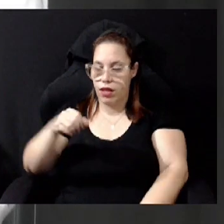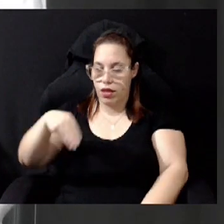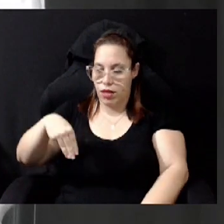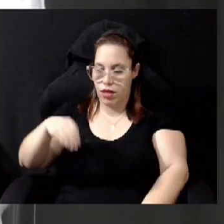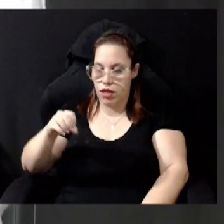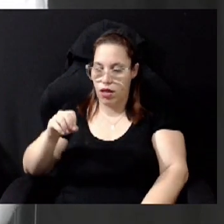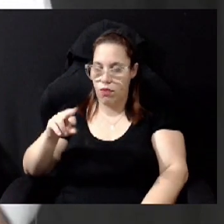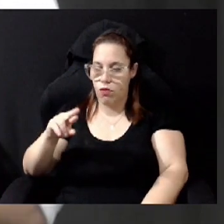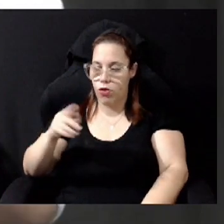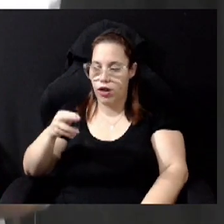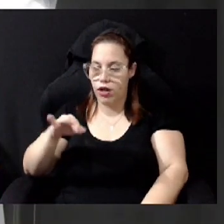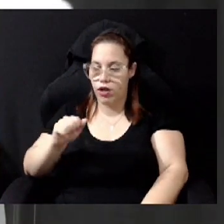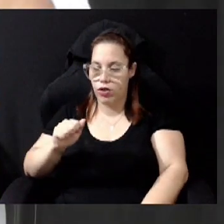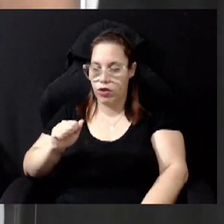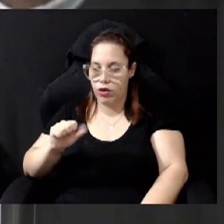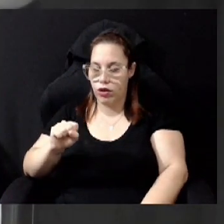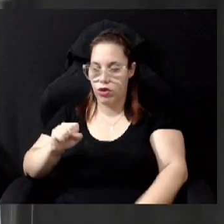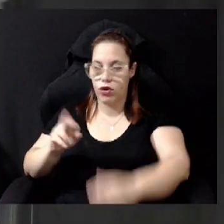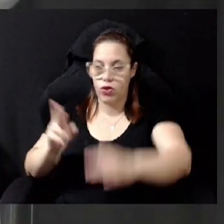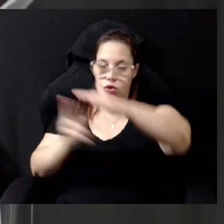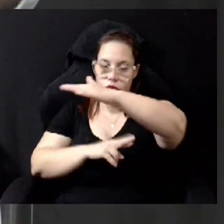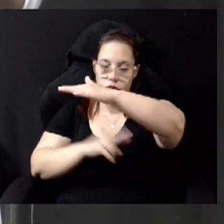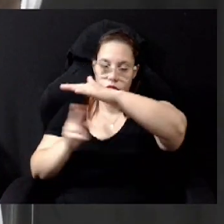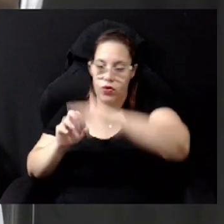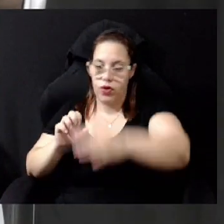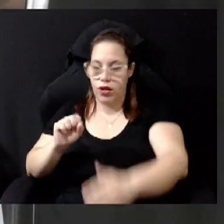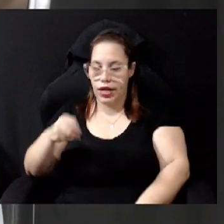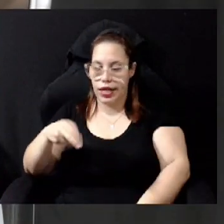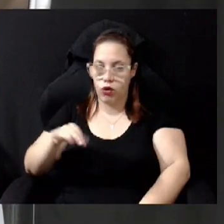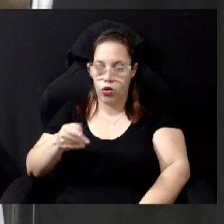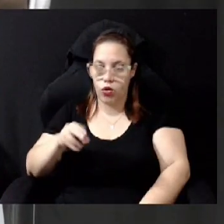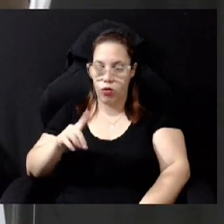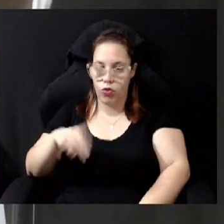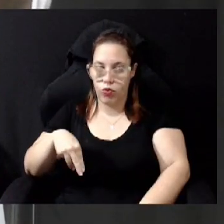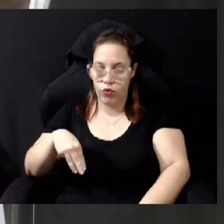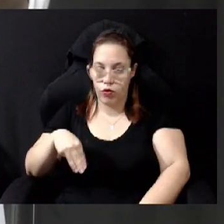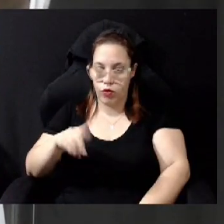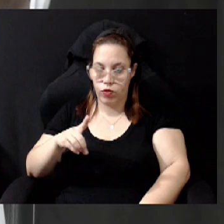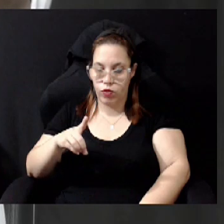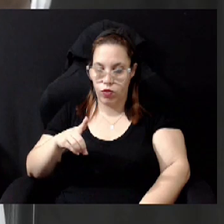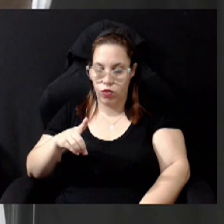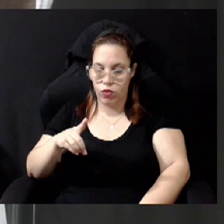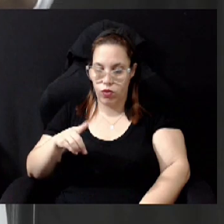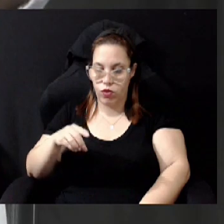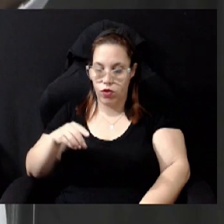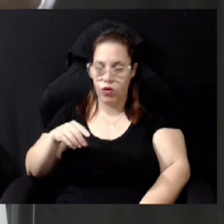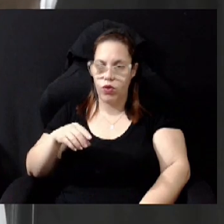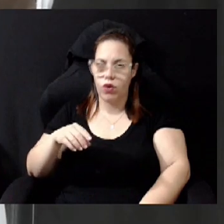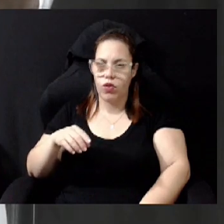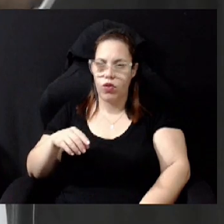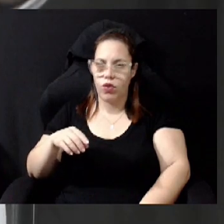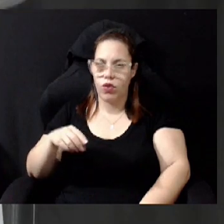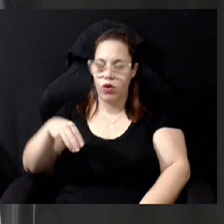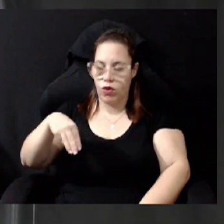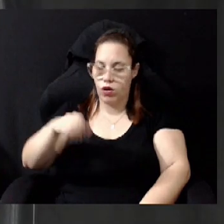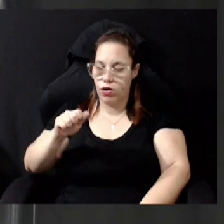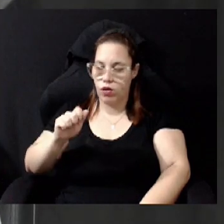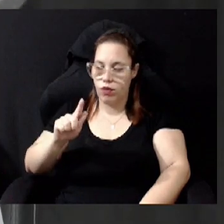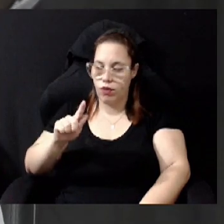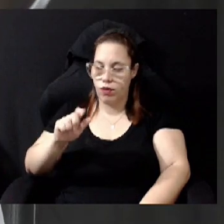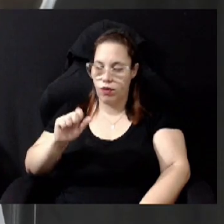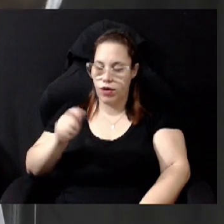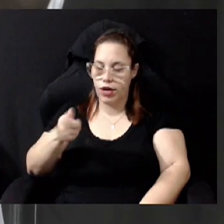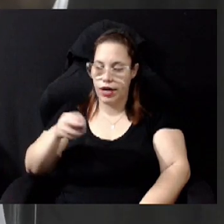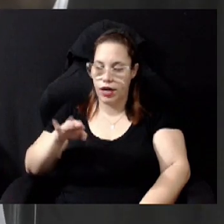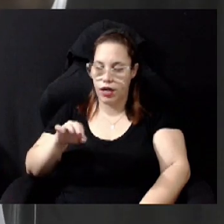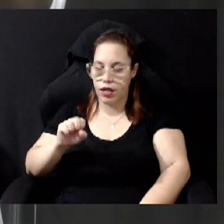pela rodovia Santos Dumont, passando pela rodovia Magalhães Teixeira, que é o Rodoanel,